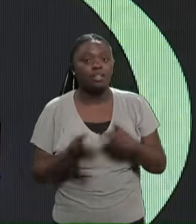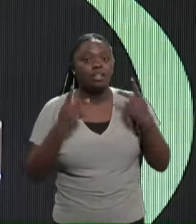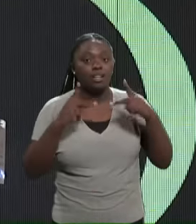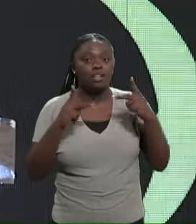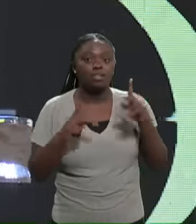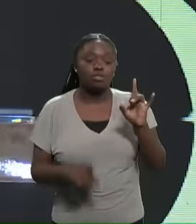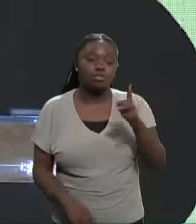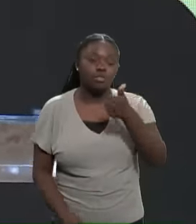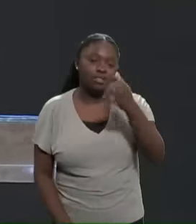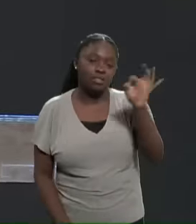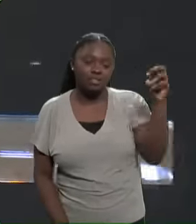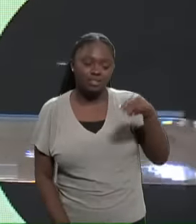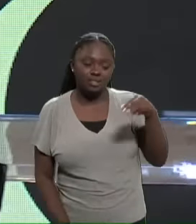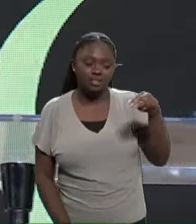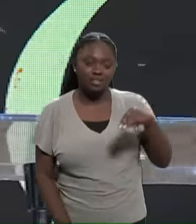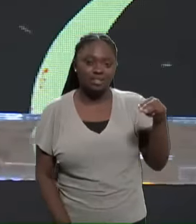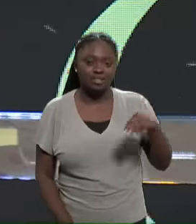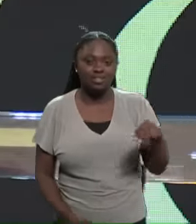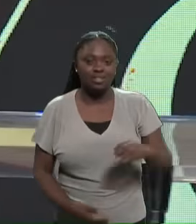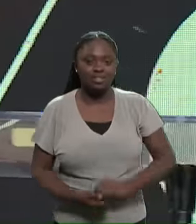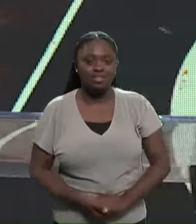10 minutos.